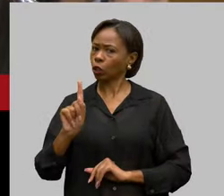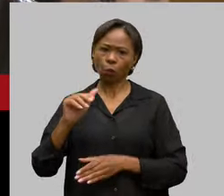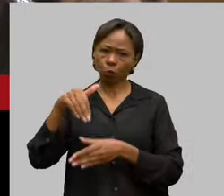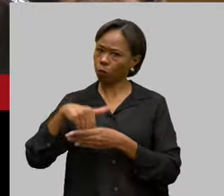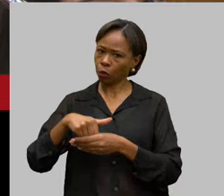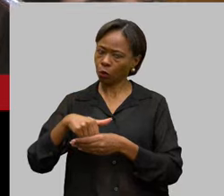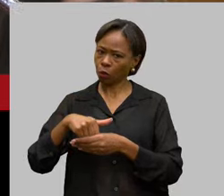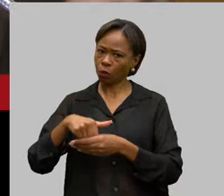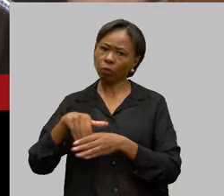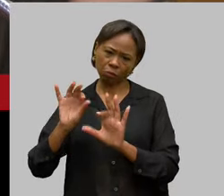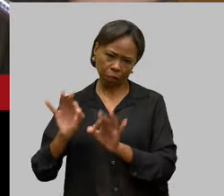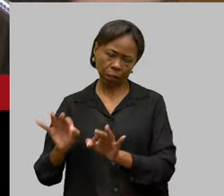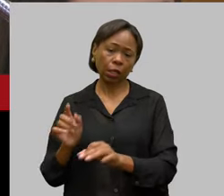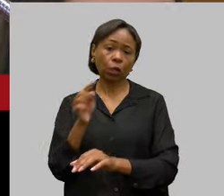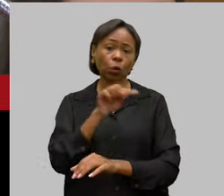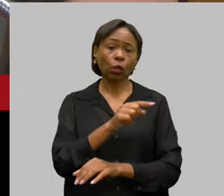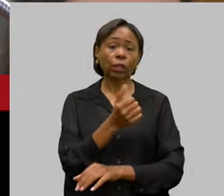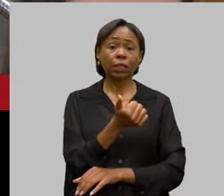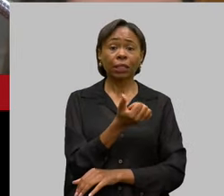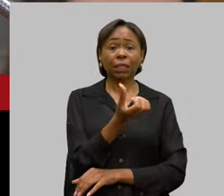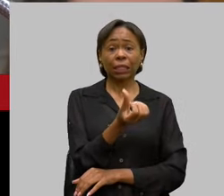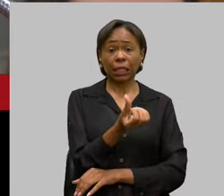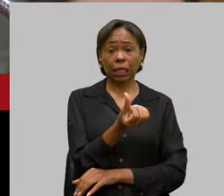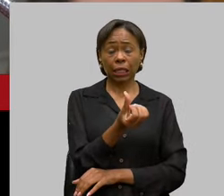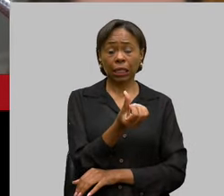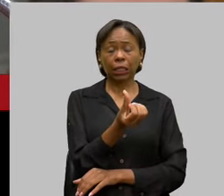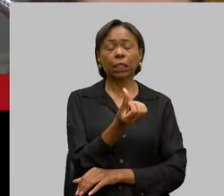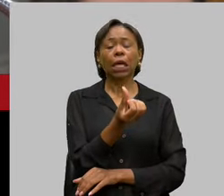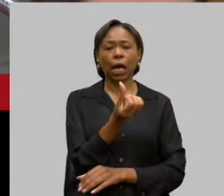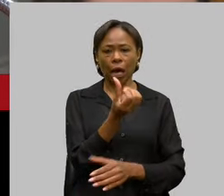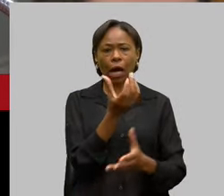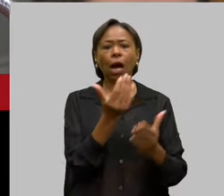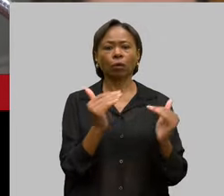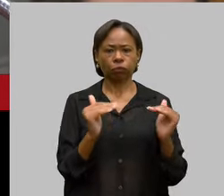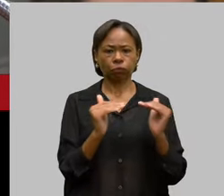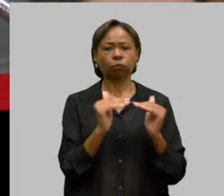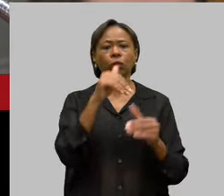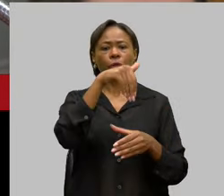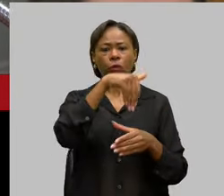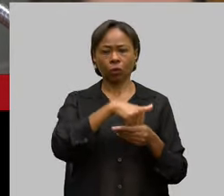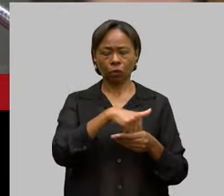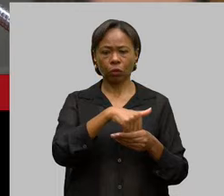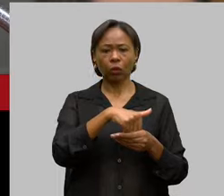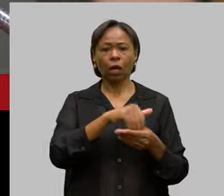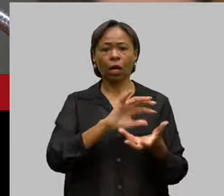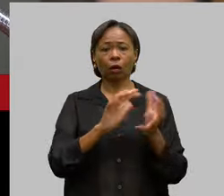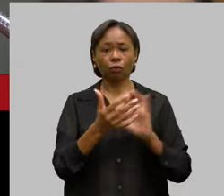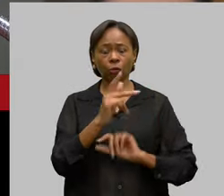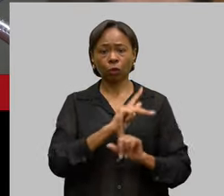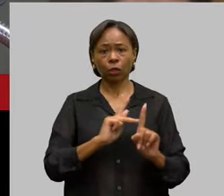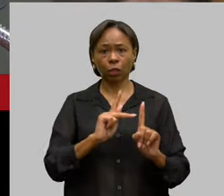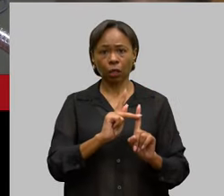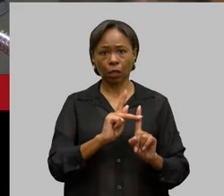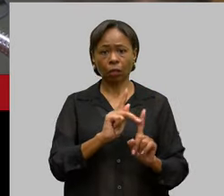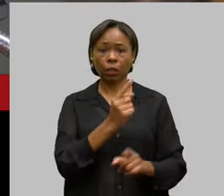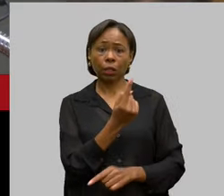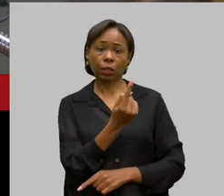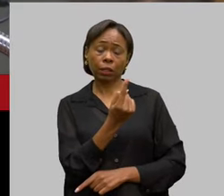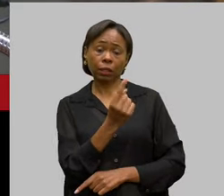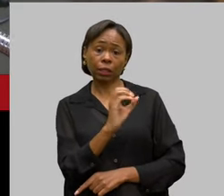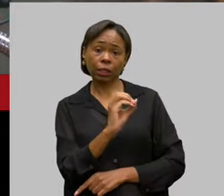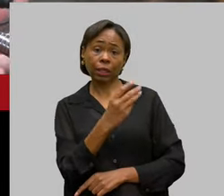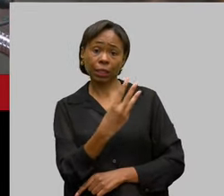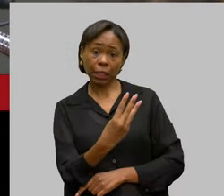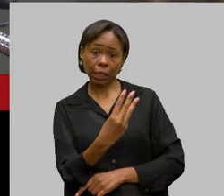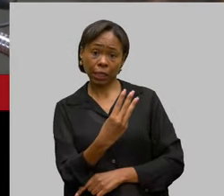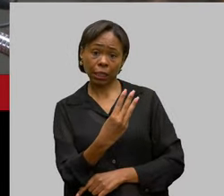votaram favorável da reforma total que ficou aquém da 103 mas ficou além da do estado de Minas Gerais